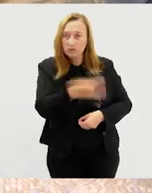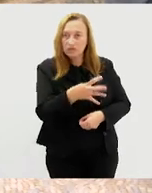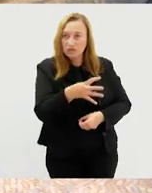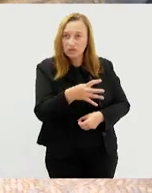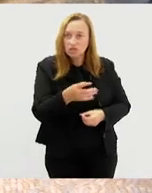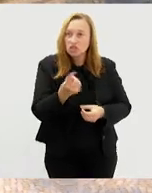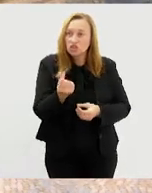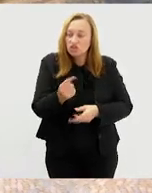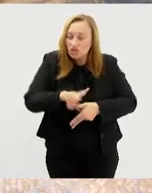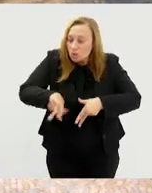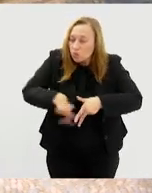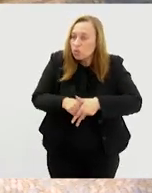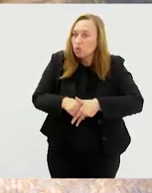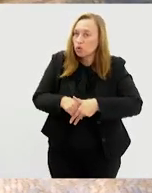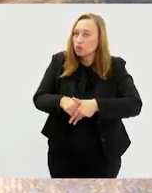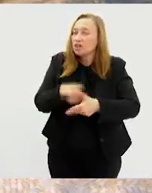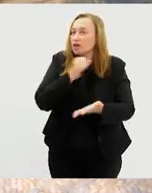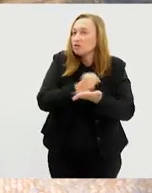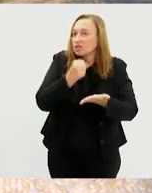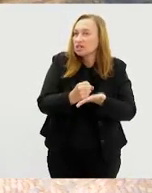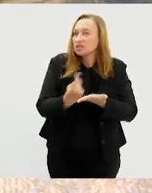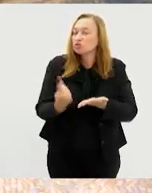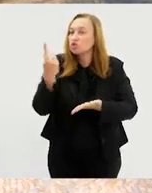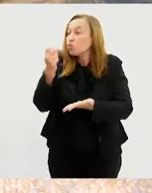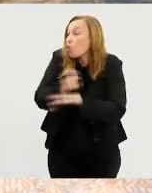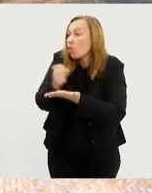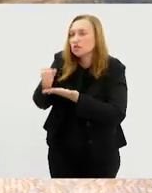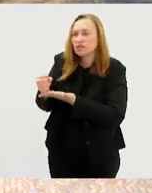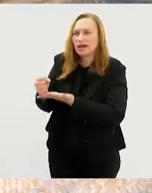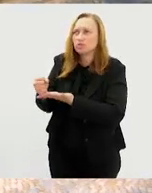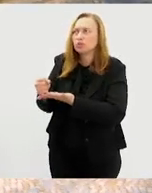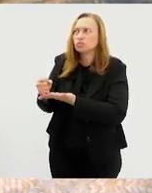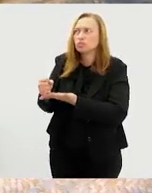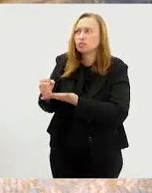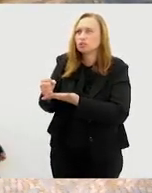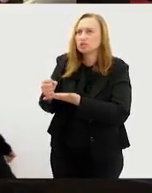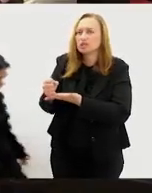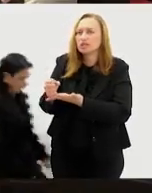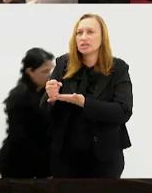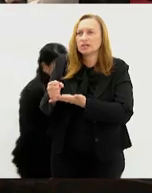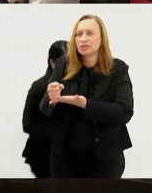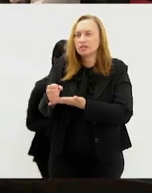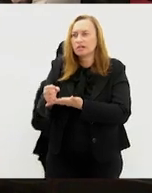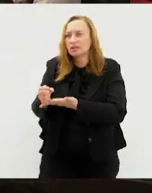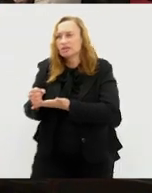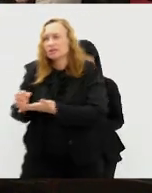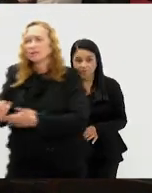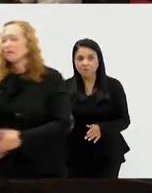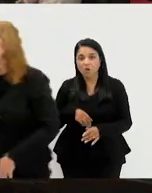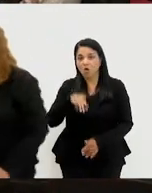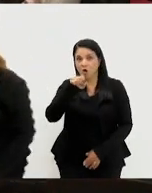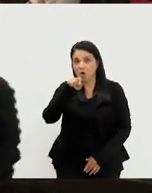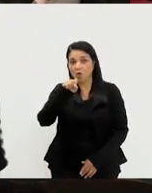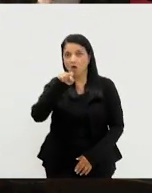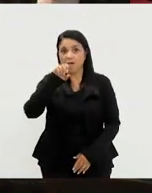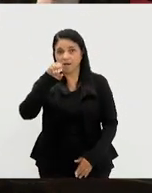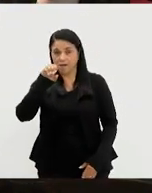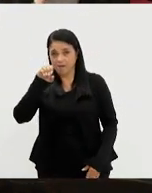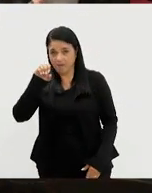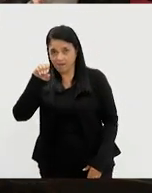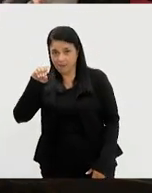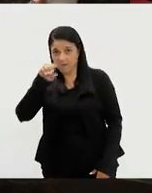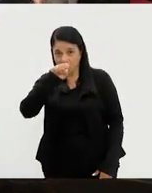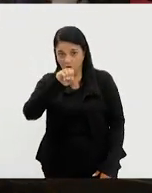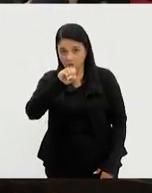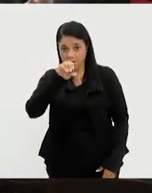dinheiro público na contratação de um contrato de uma na contratação de uma os no valor de 370